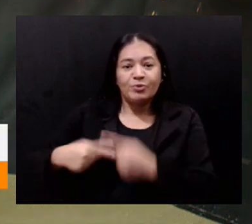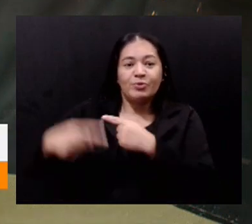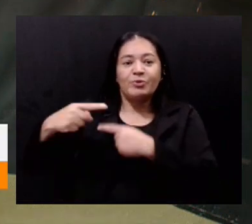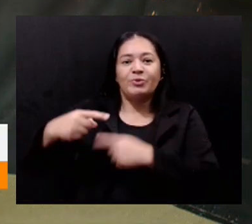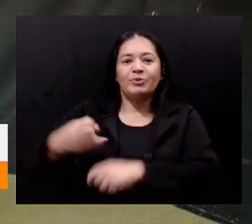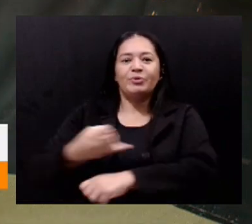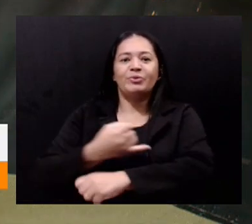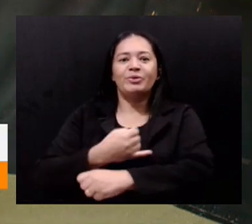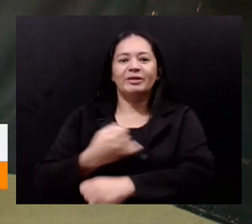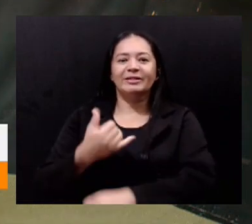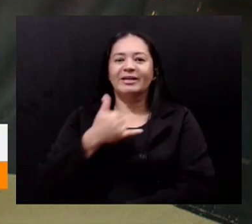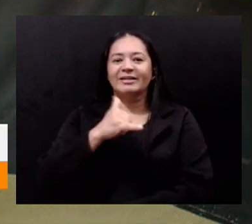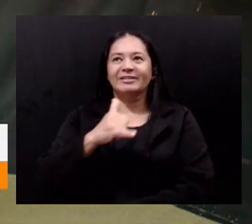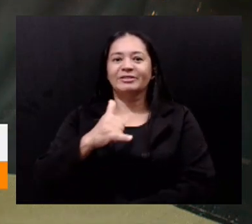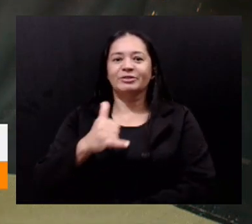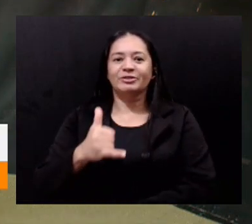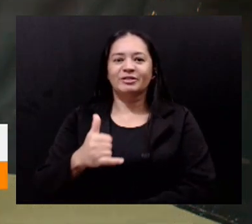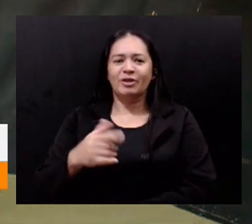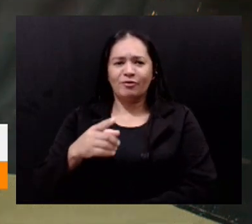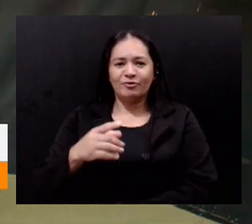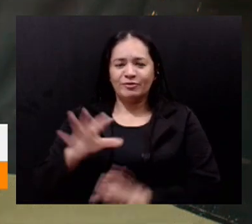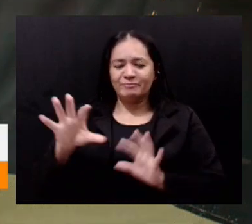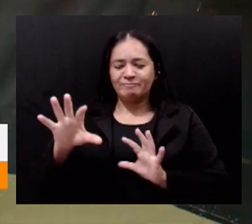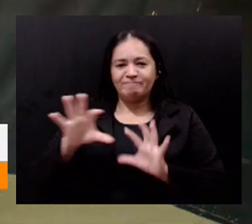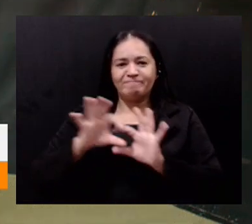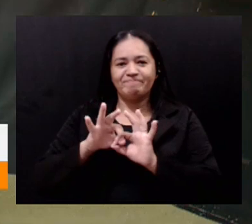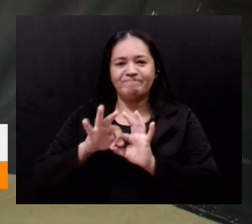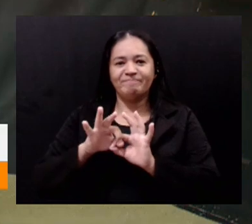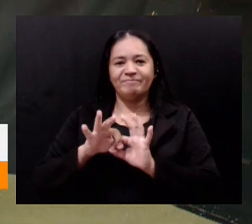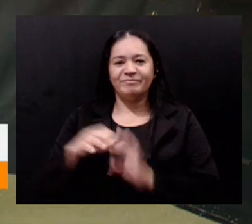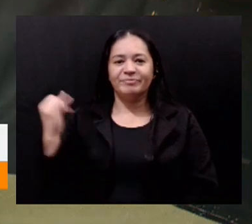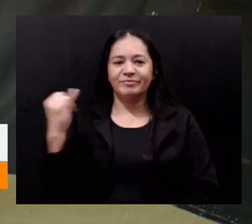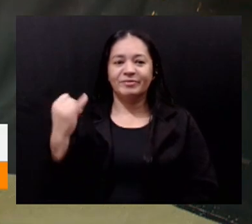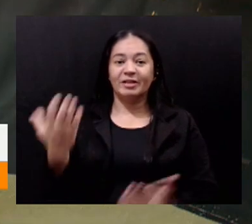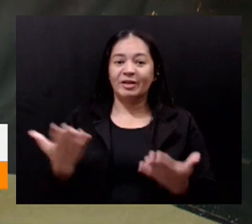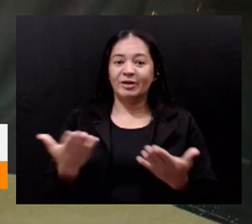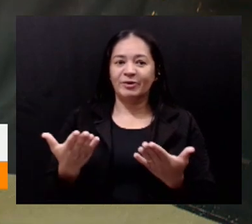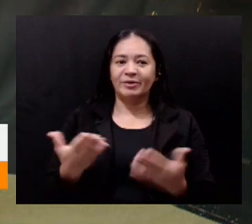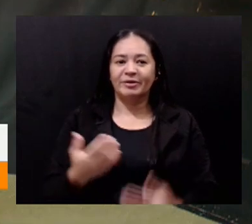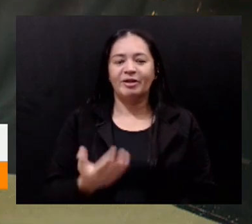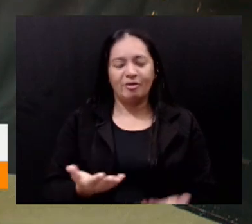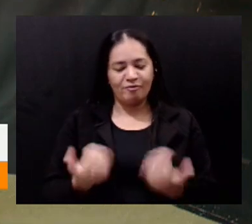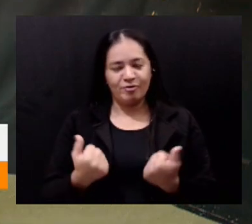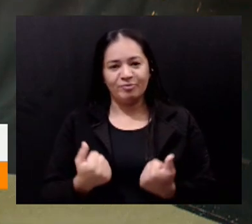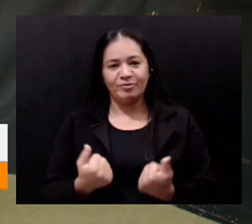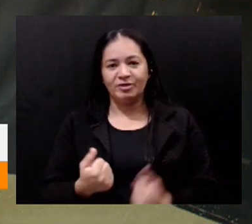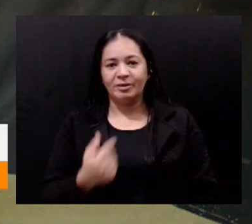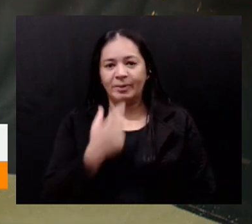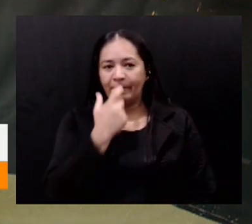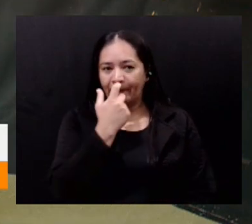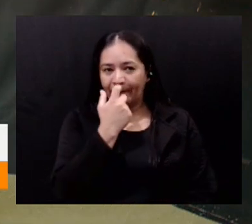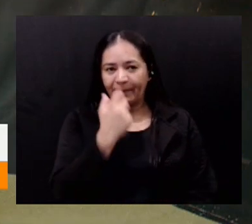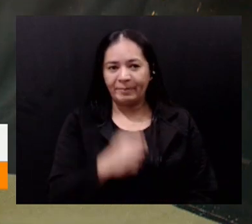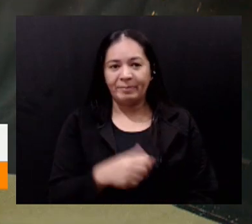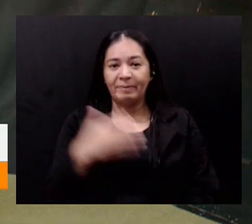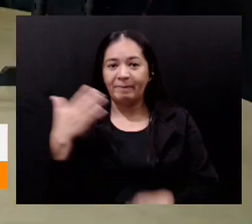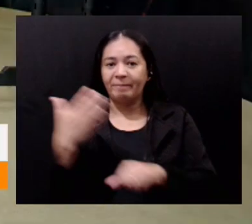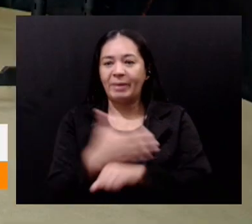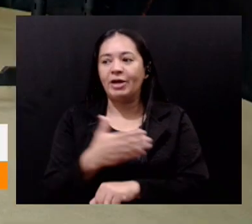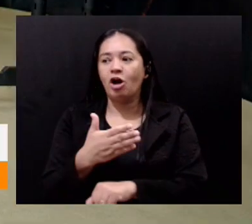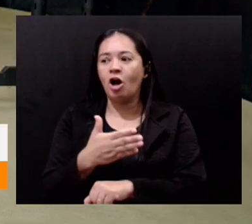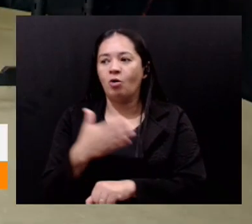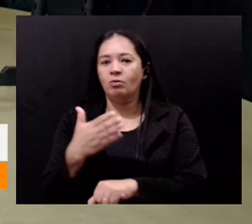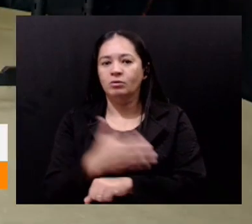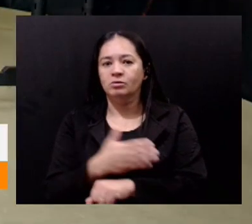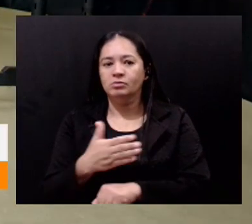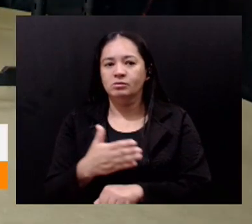você reconecta, é importante. Agora 8h37, vamos lá então, nós temos, participação dos nossos telespectadores, a produção